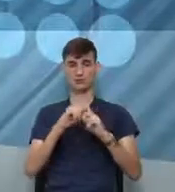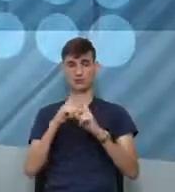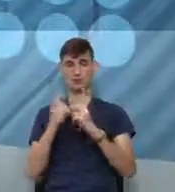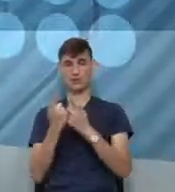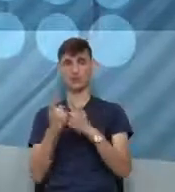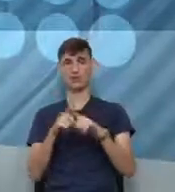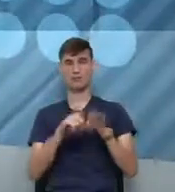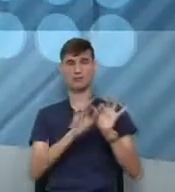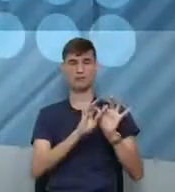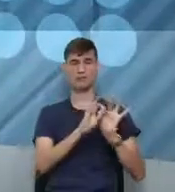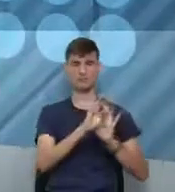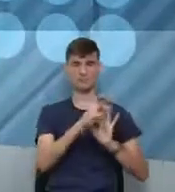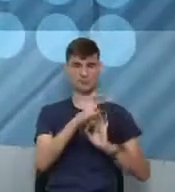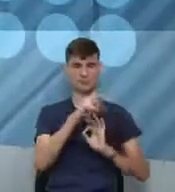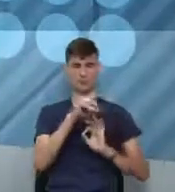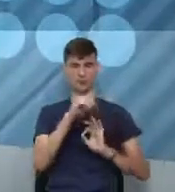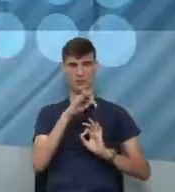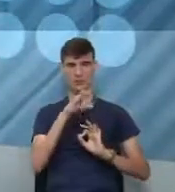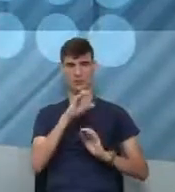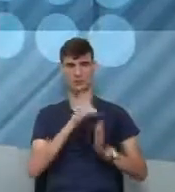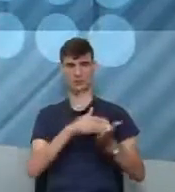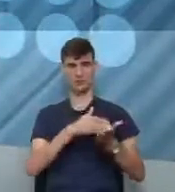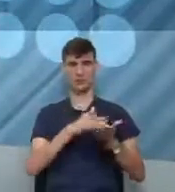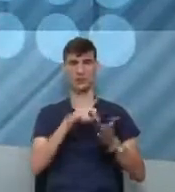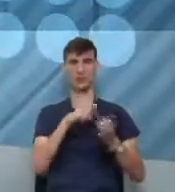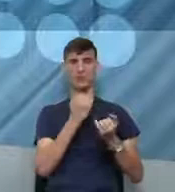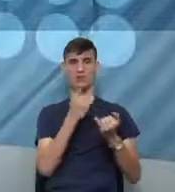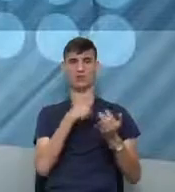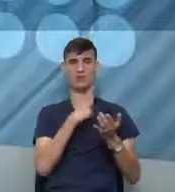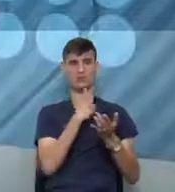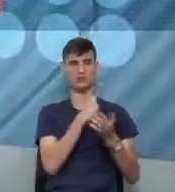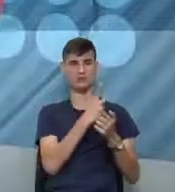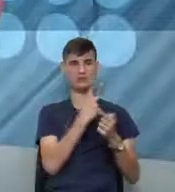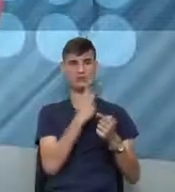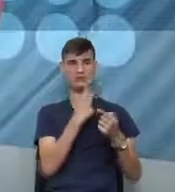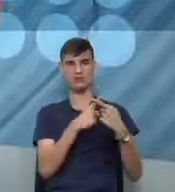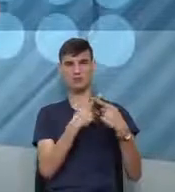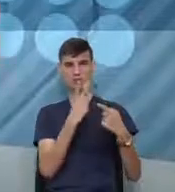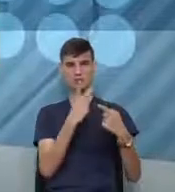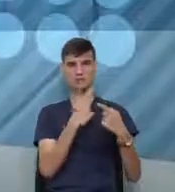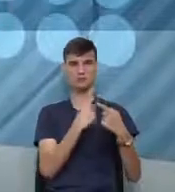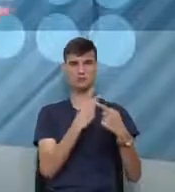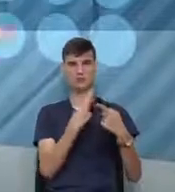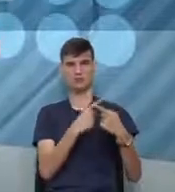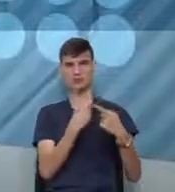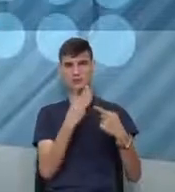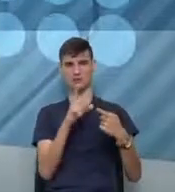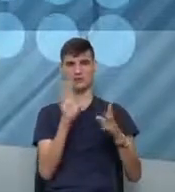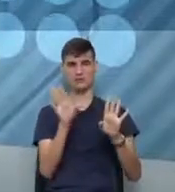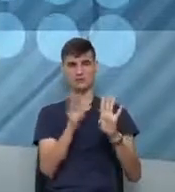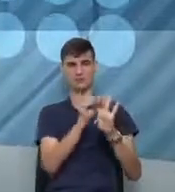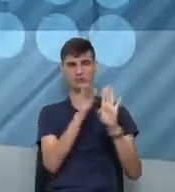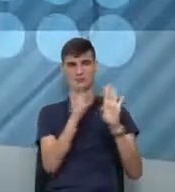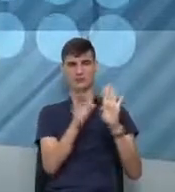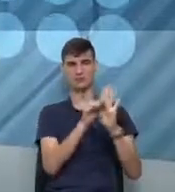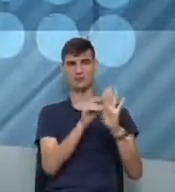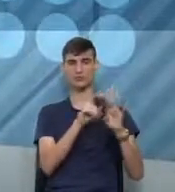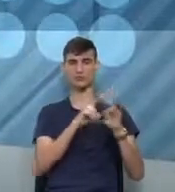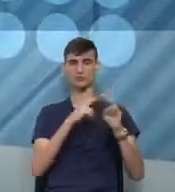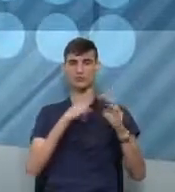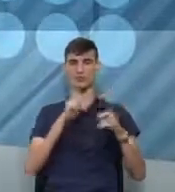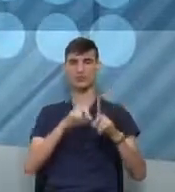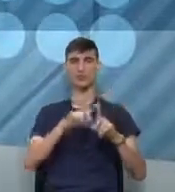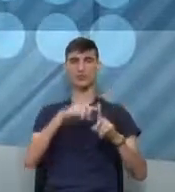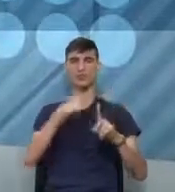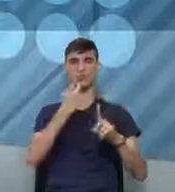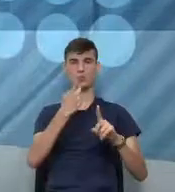geométrica? A progressão aritmética é quando a gente vai somando aos termos o mesmo valor que a gente chama de razão e ele dá o